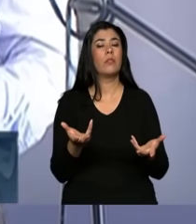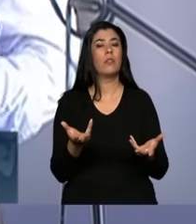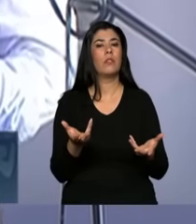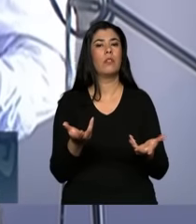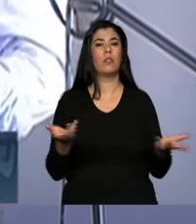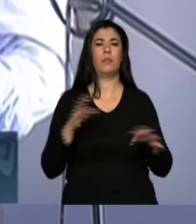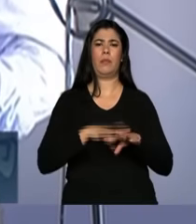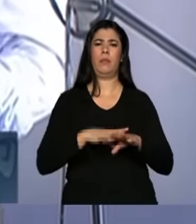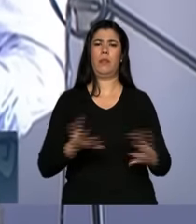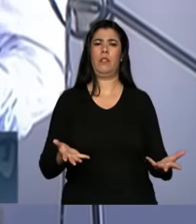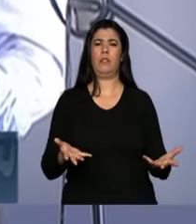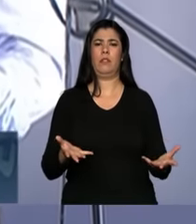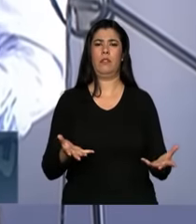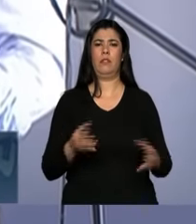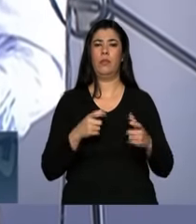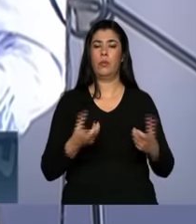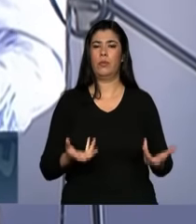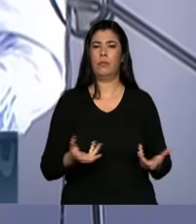Cadê a matemática aí?